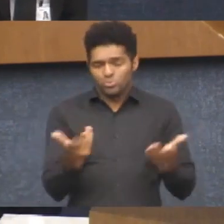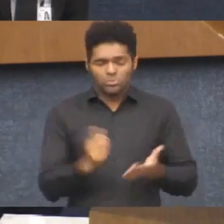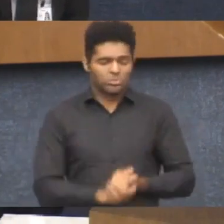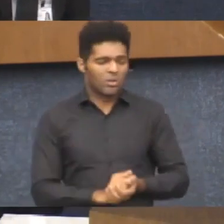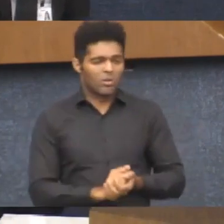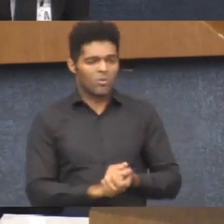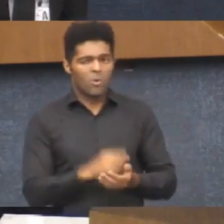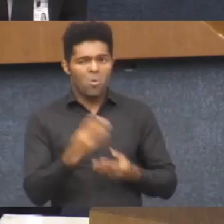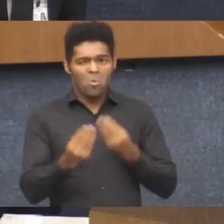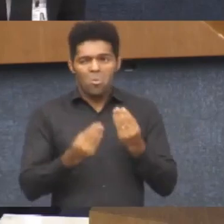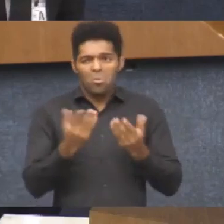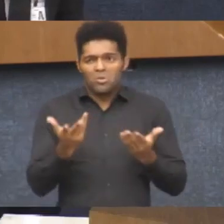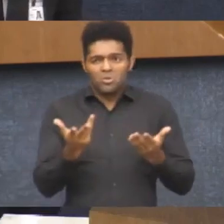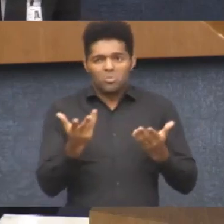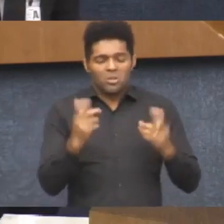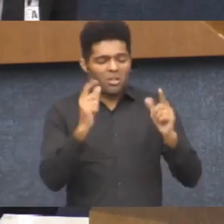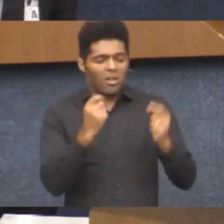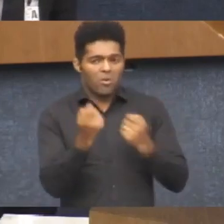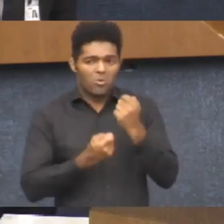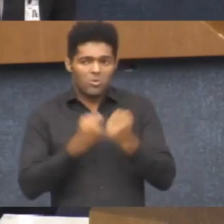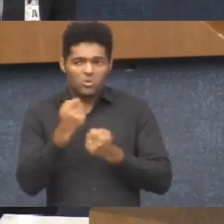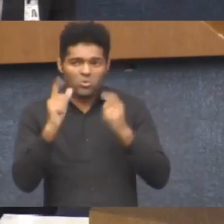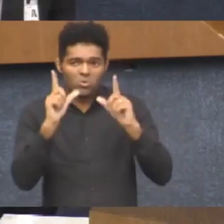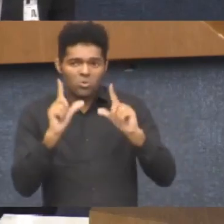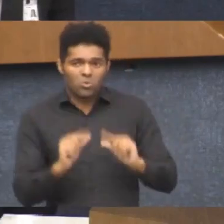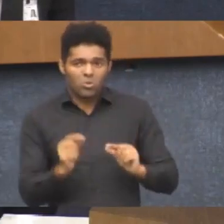de um projeto de 3 milhões para colocar